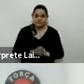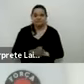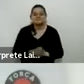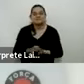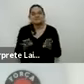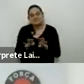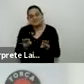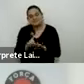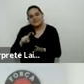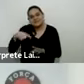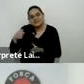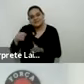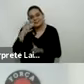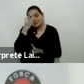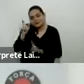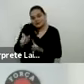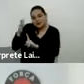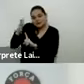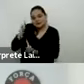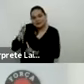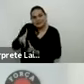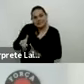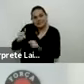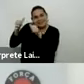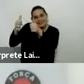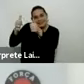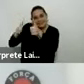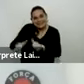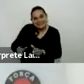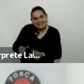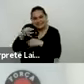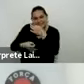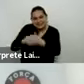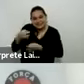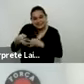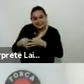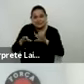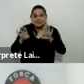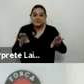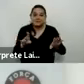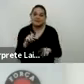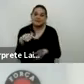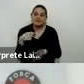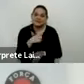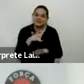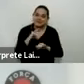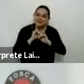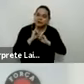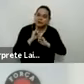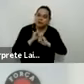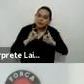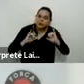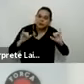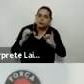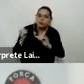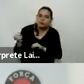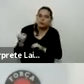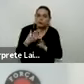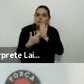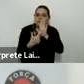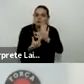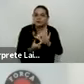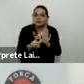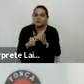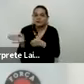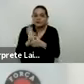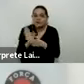temos também hoje aqui para fechar um novo vídeo promocional do Saúde 24 Horas. Acompanhem,